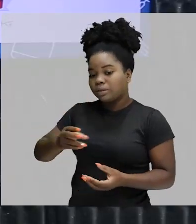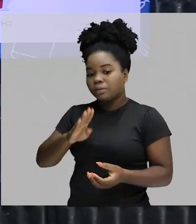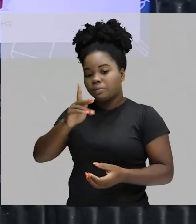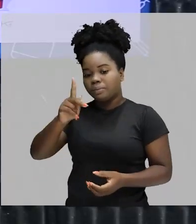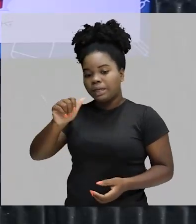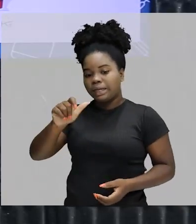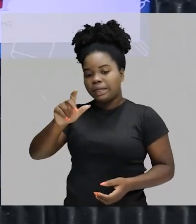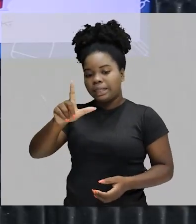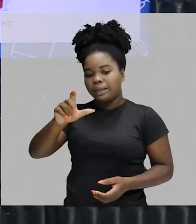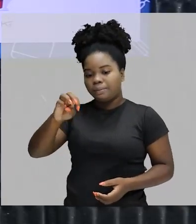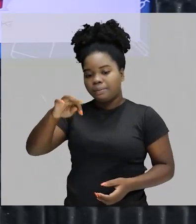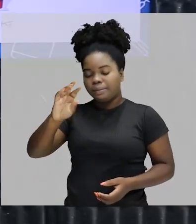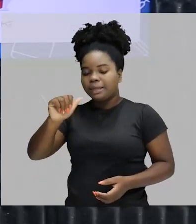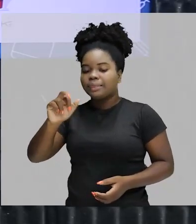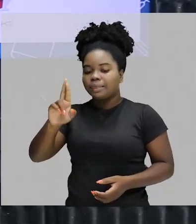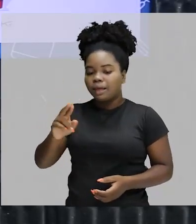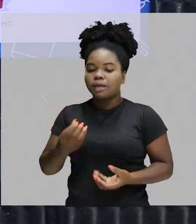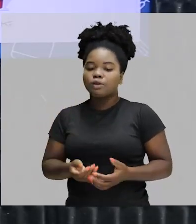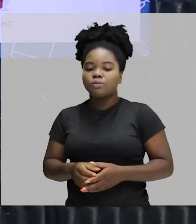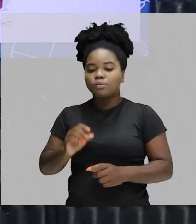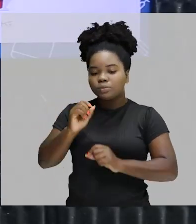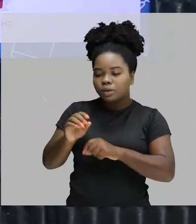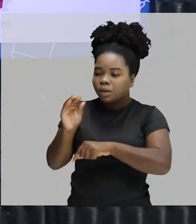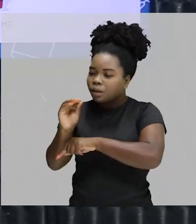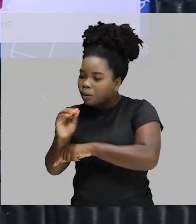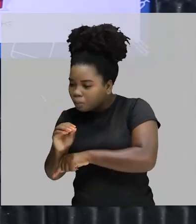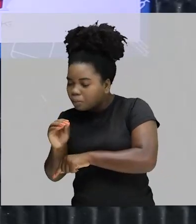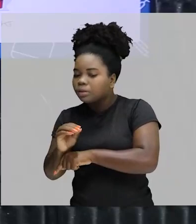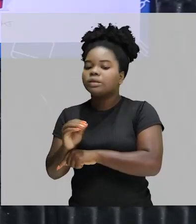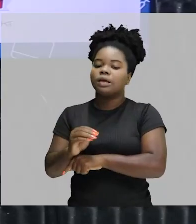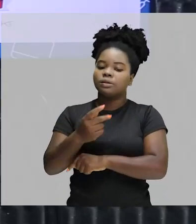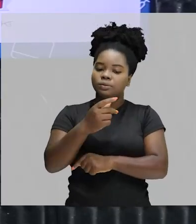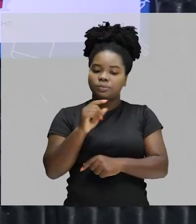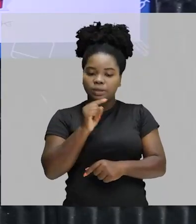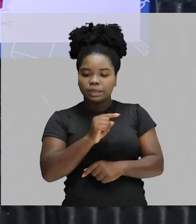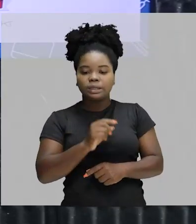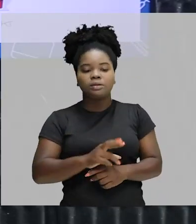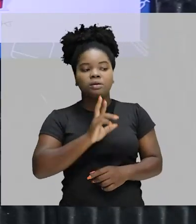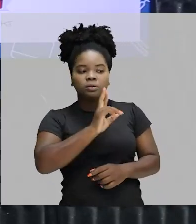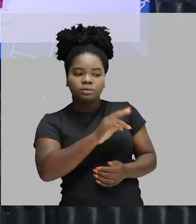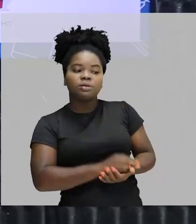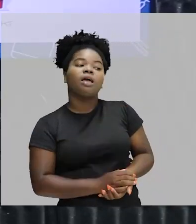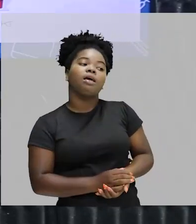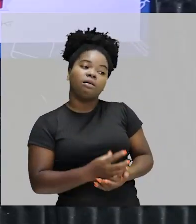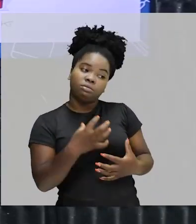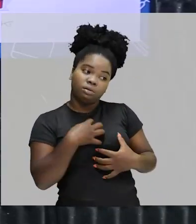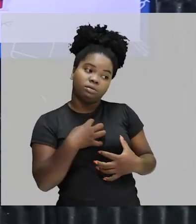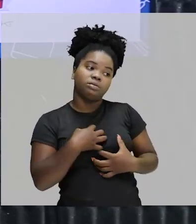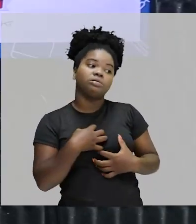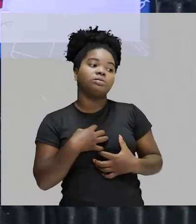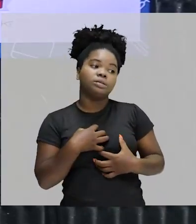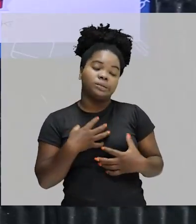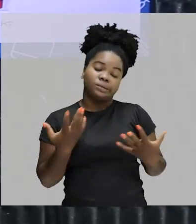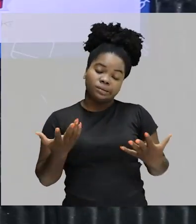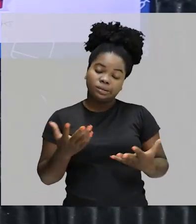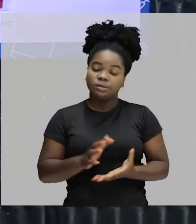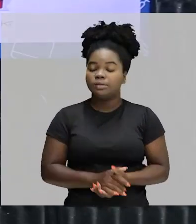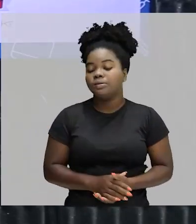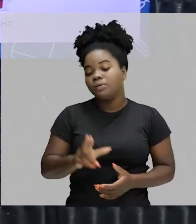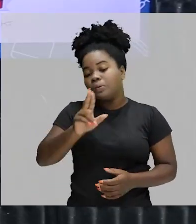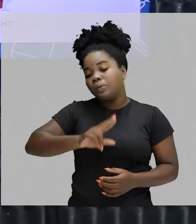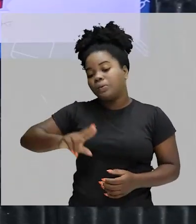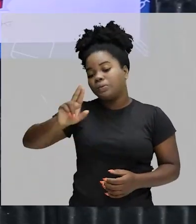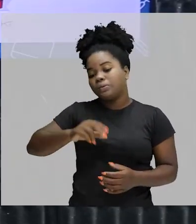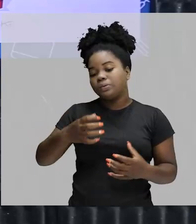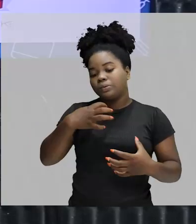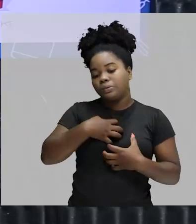para ele. E o outro já diz que, realmente, esse adjetivo faz muito sentido. O outro já entende como um adjetivo, né? Utilizando aí